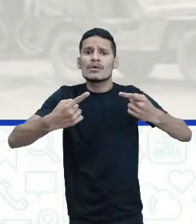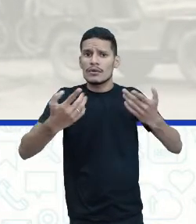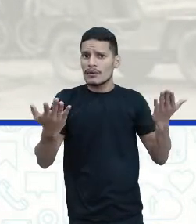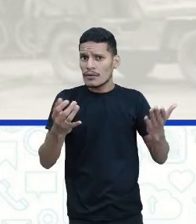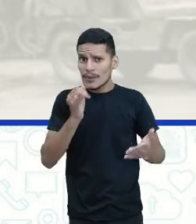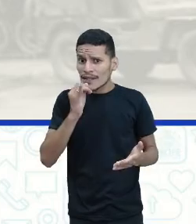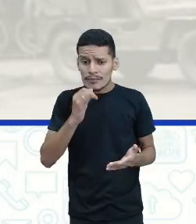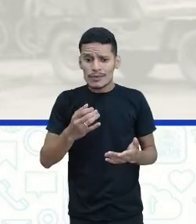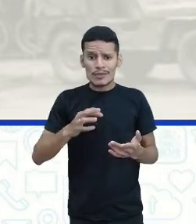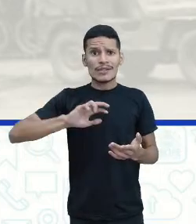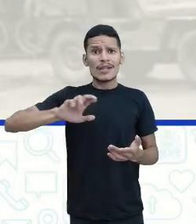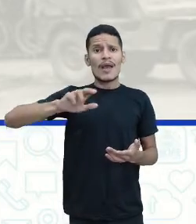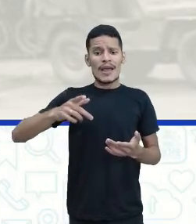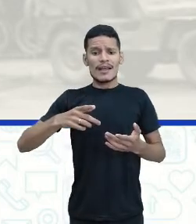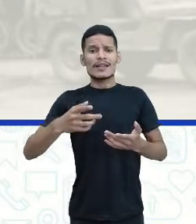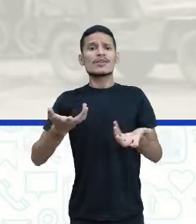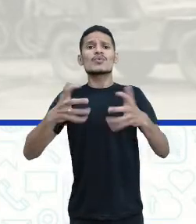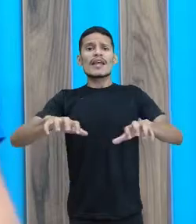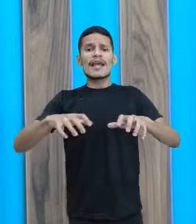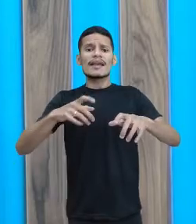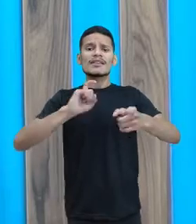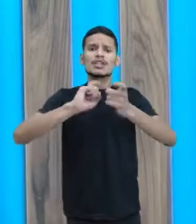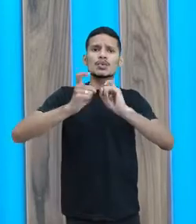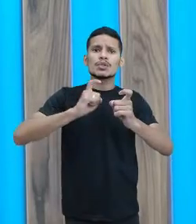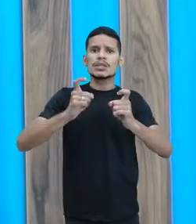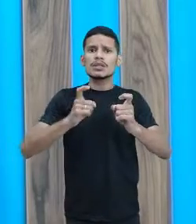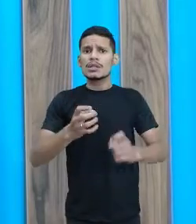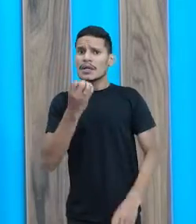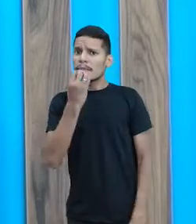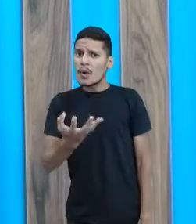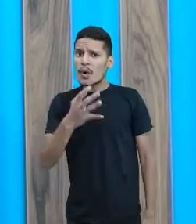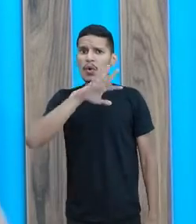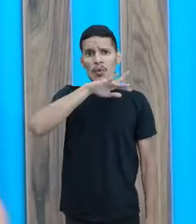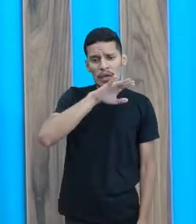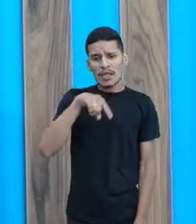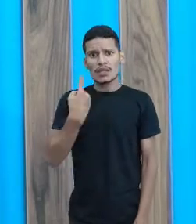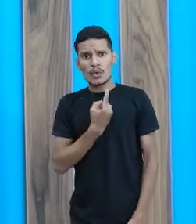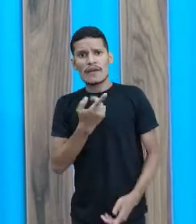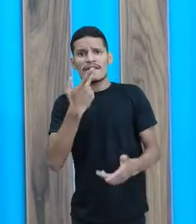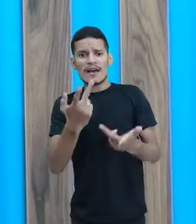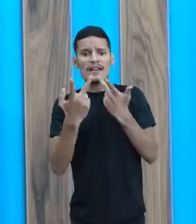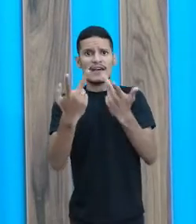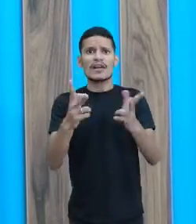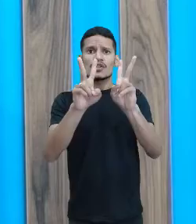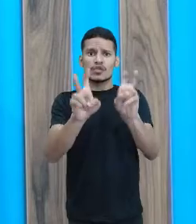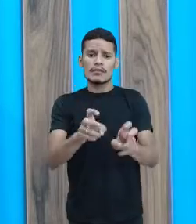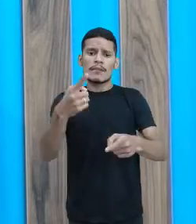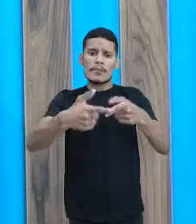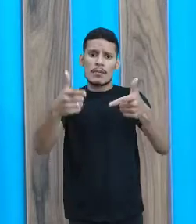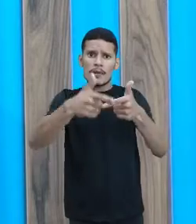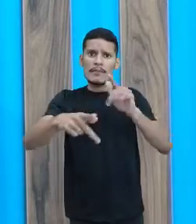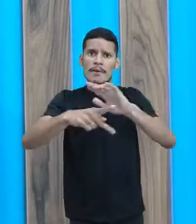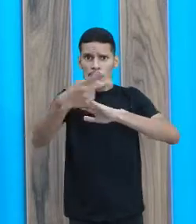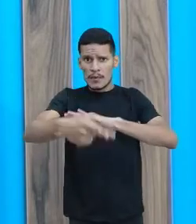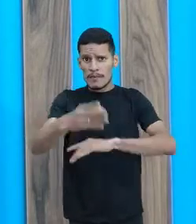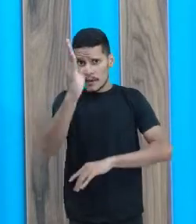estava aberto a discutir. Gente, olha, no bom ou no ruim, a gente fala muito dos problemas do Brasil, mas a gente tem vários grupos políticos se